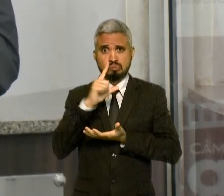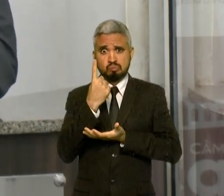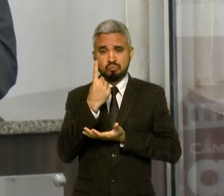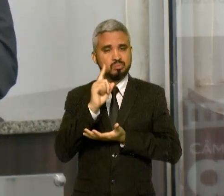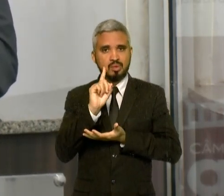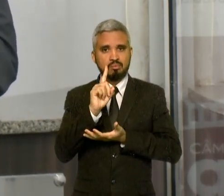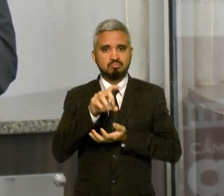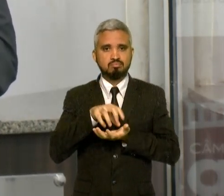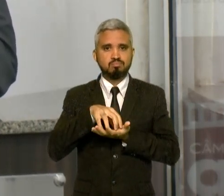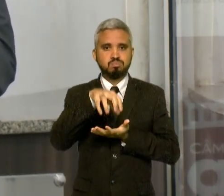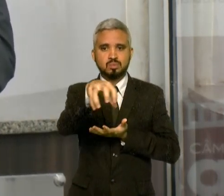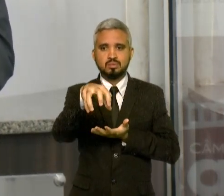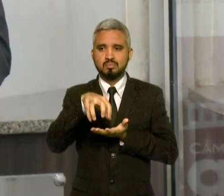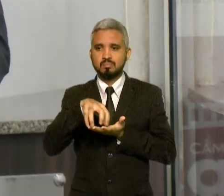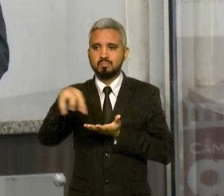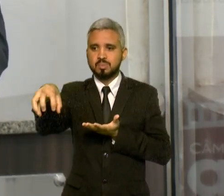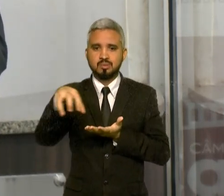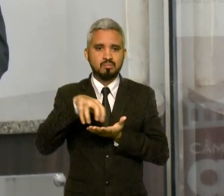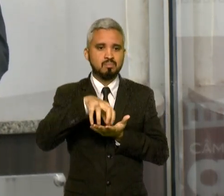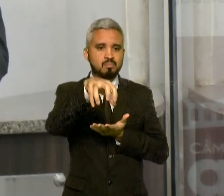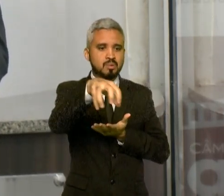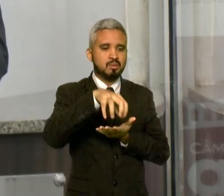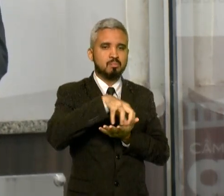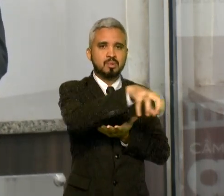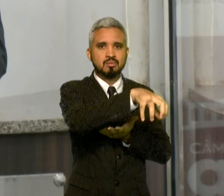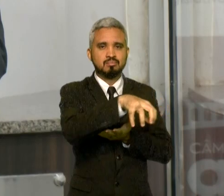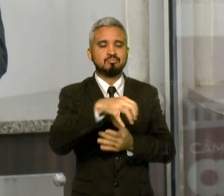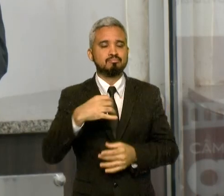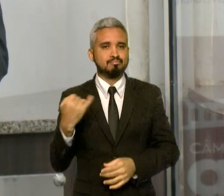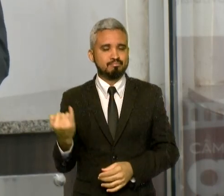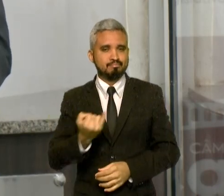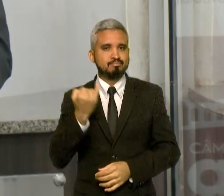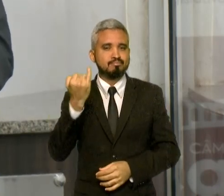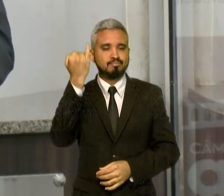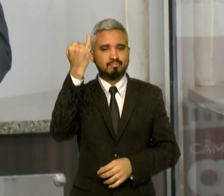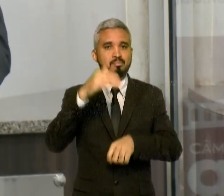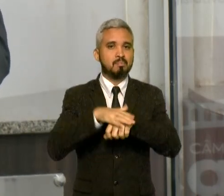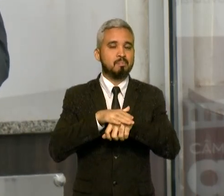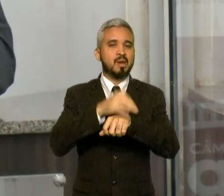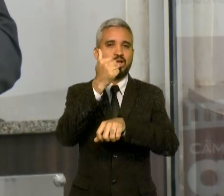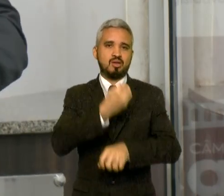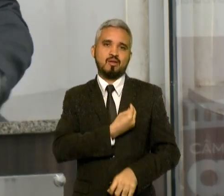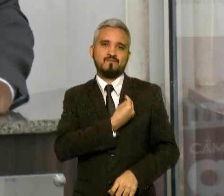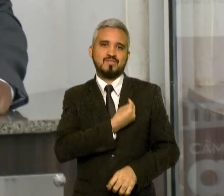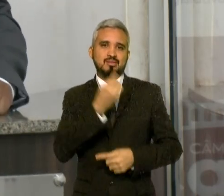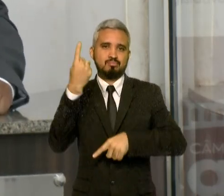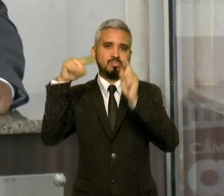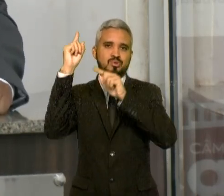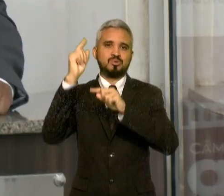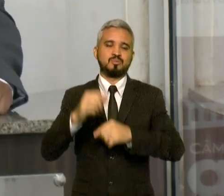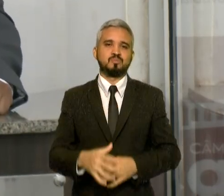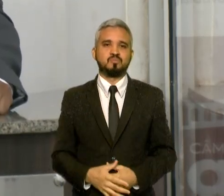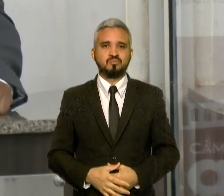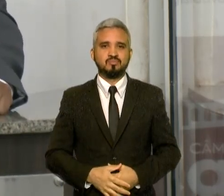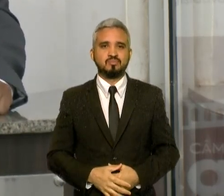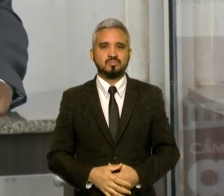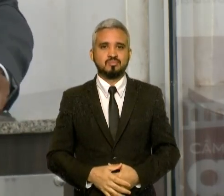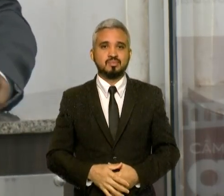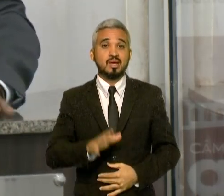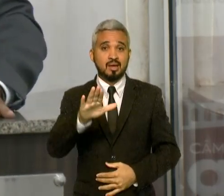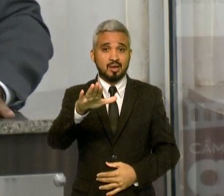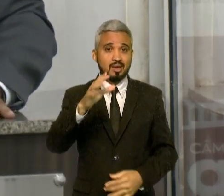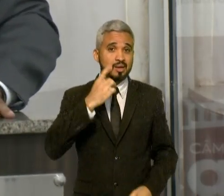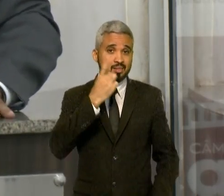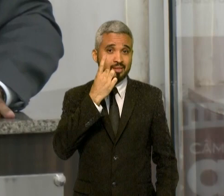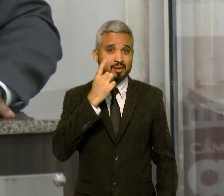Brandão tão fundamentais para melhorar a vida da nossa população. Nós estamos vendo a empolgação dele, deputado Glauber, como o senhor falou,